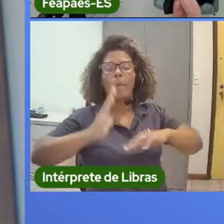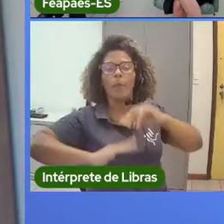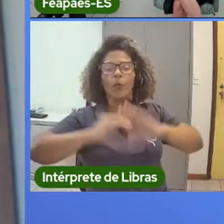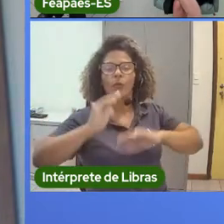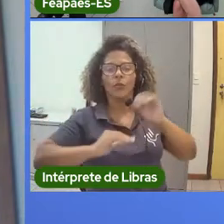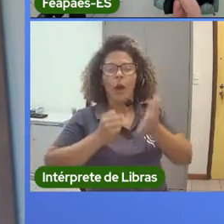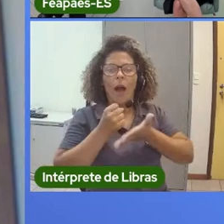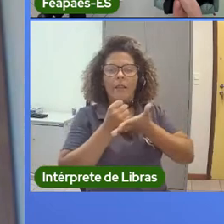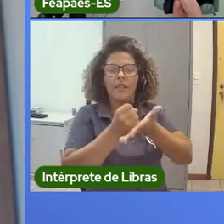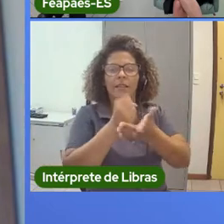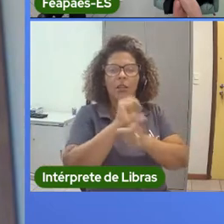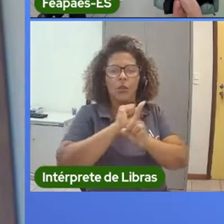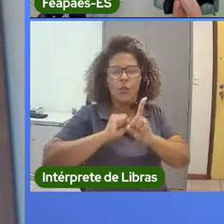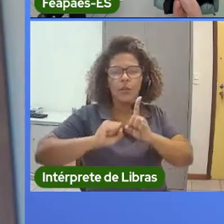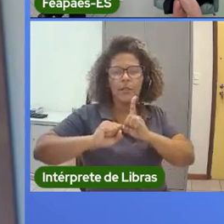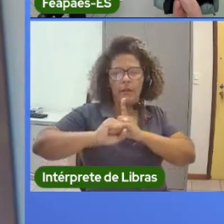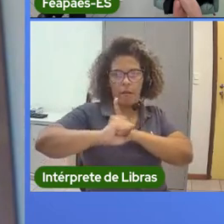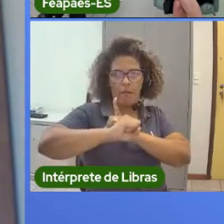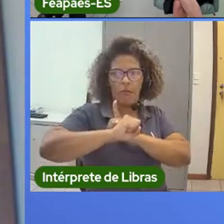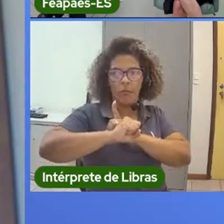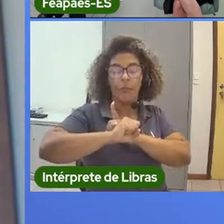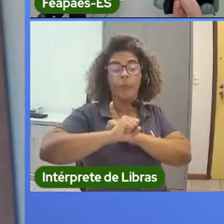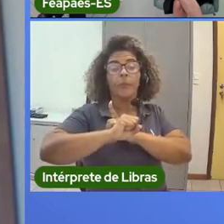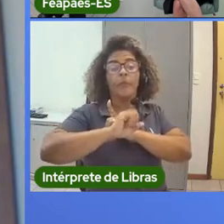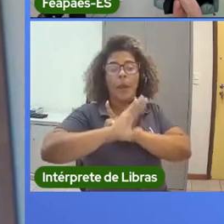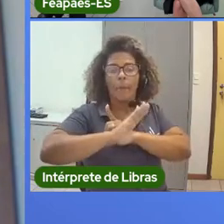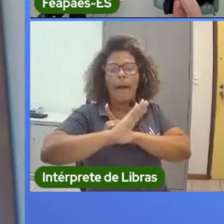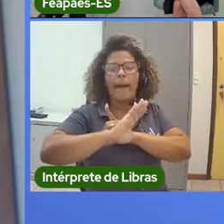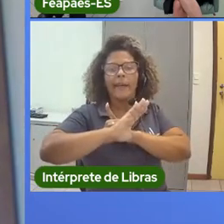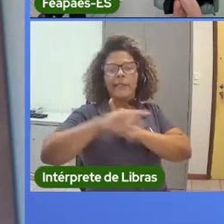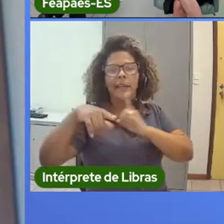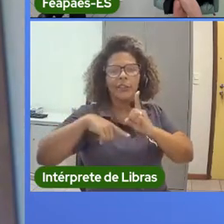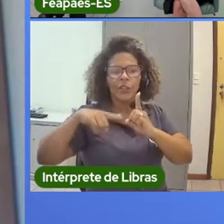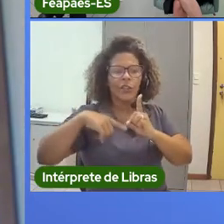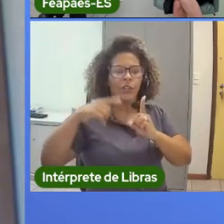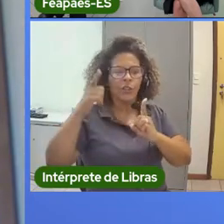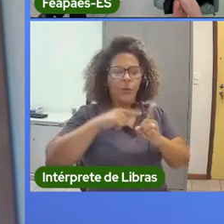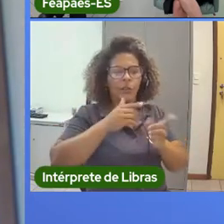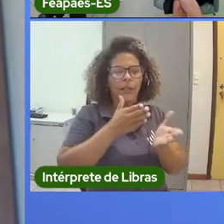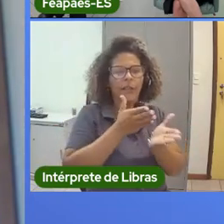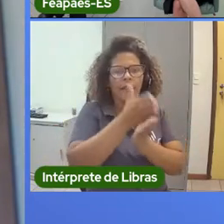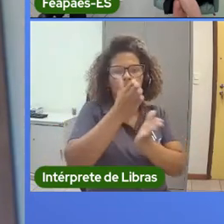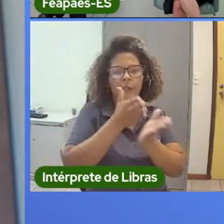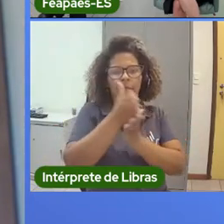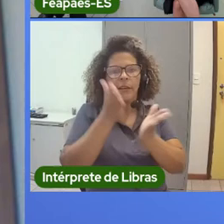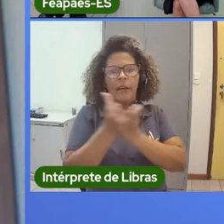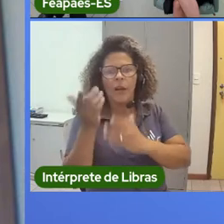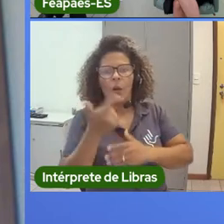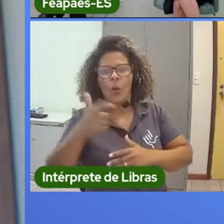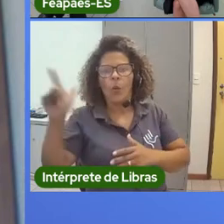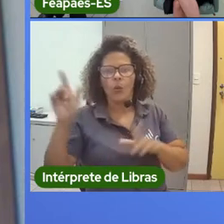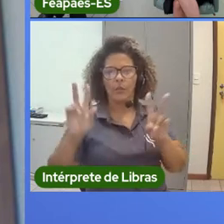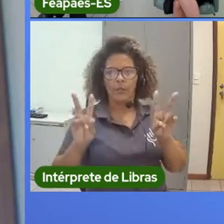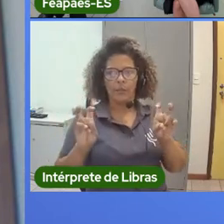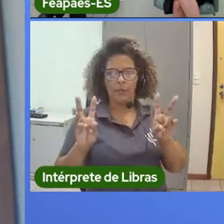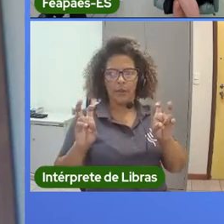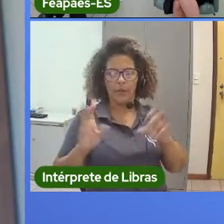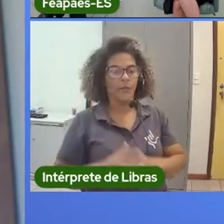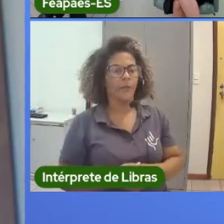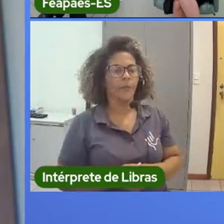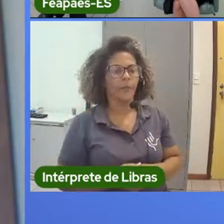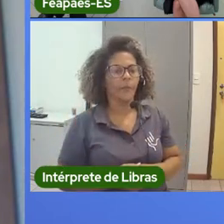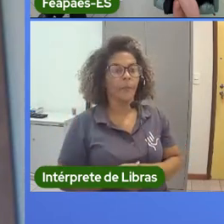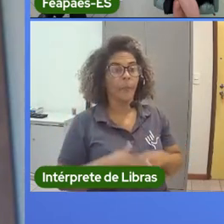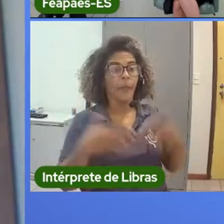Entretanto, nunca deixa de a gente acabar adentrando outras temáticas aí. Foi, inclusive, né, nesses momentos em